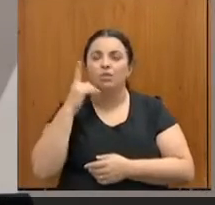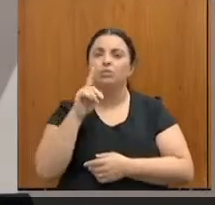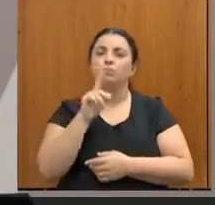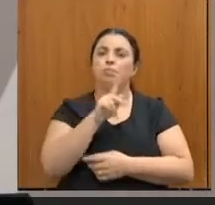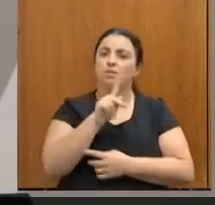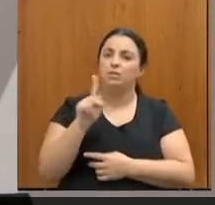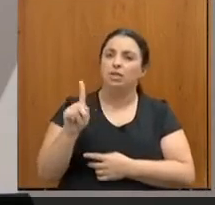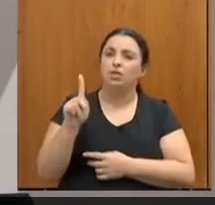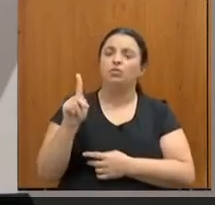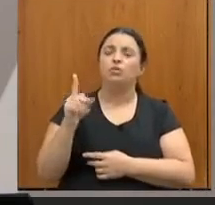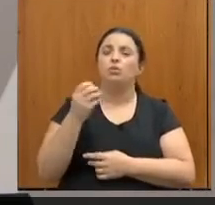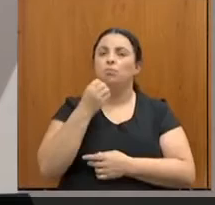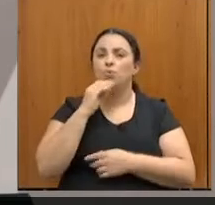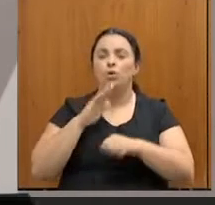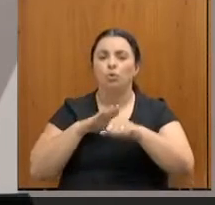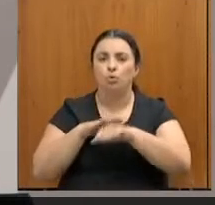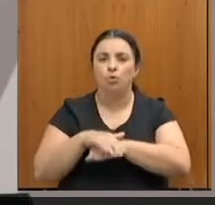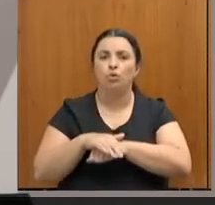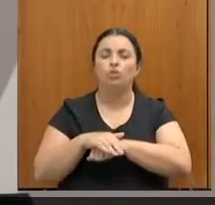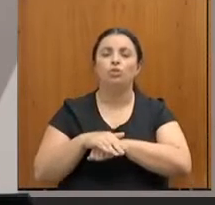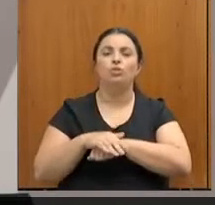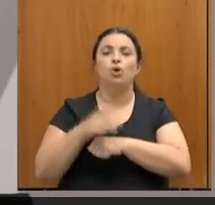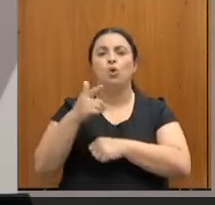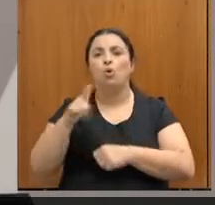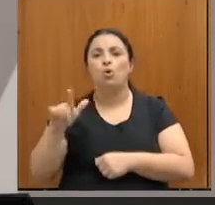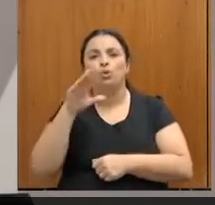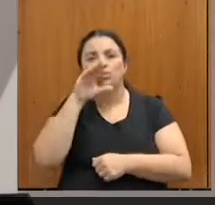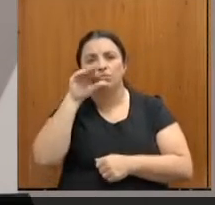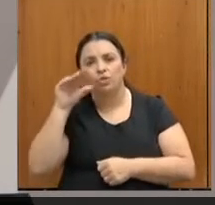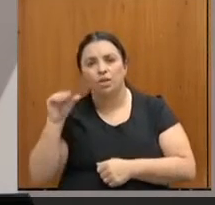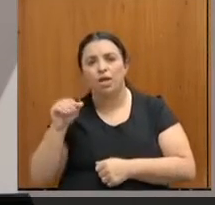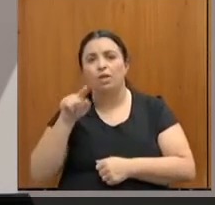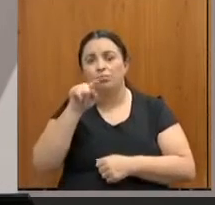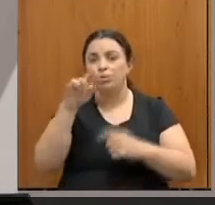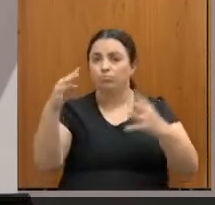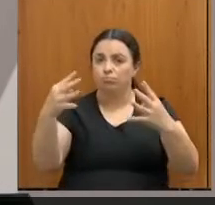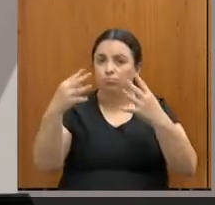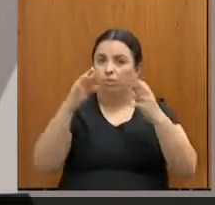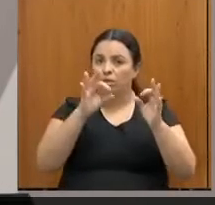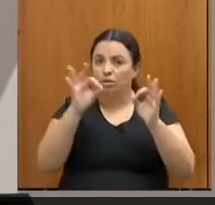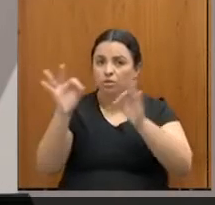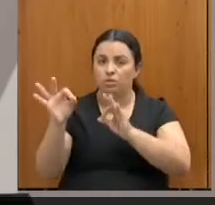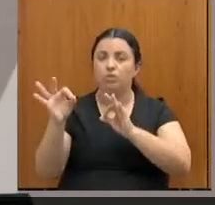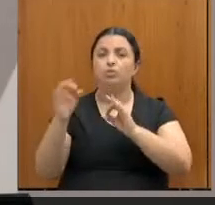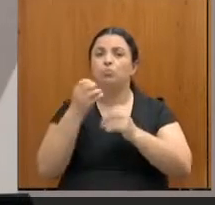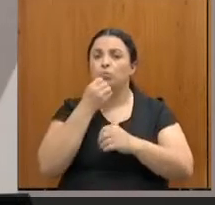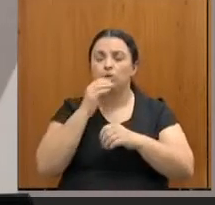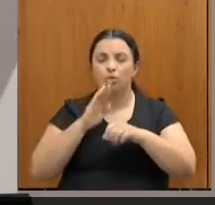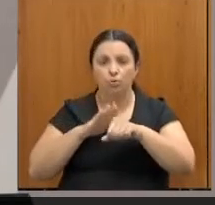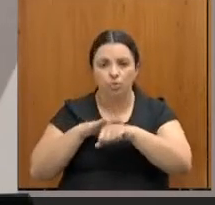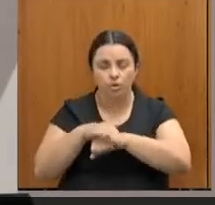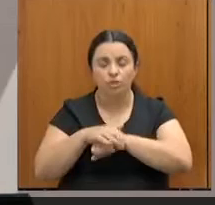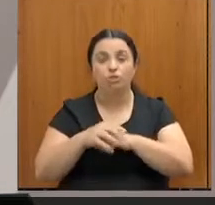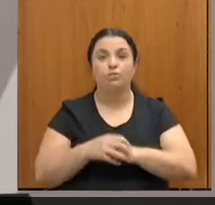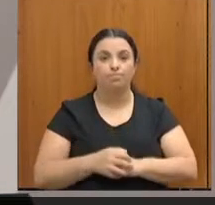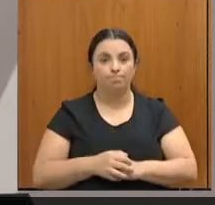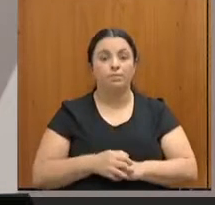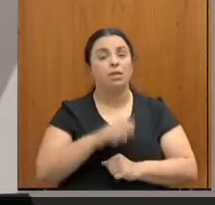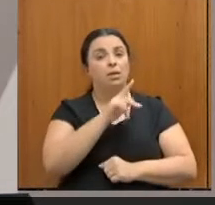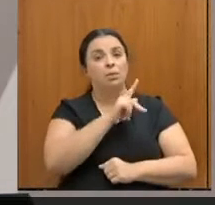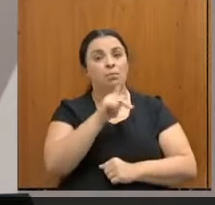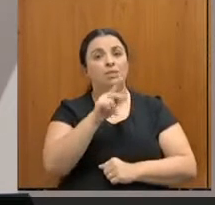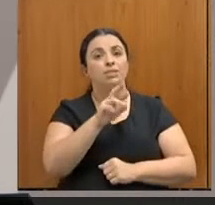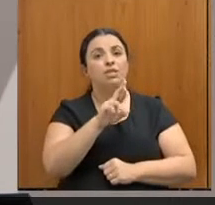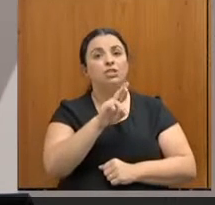casa quem nos assiste pela TV Assembleia Presidente Reinaldo Primeiro lugar eu vou